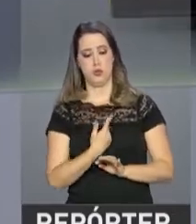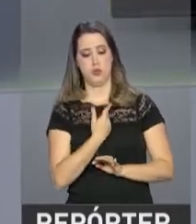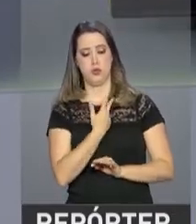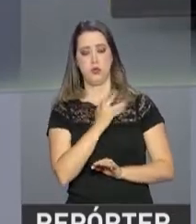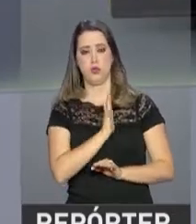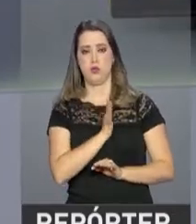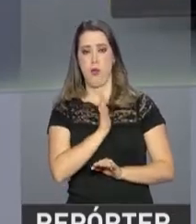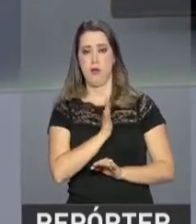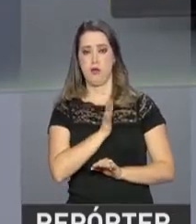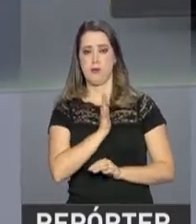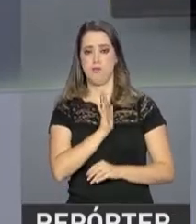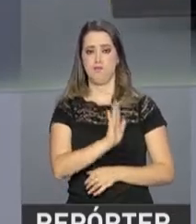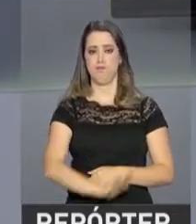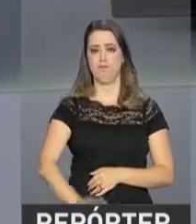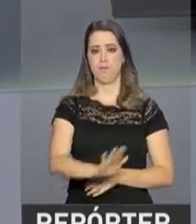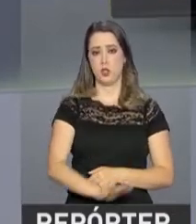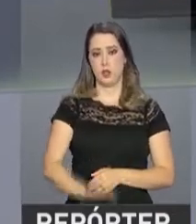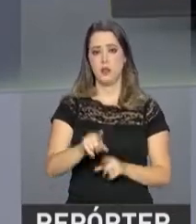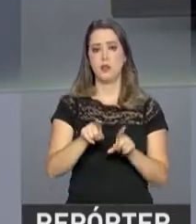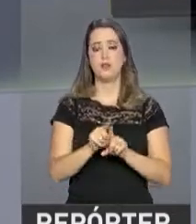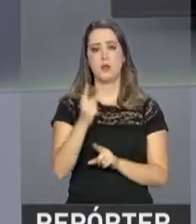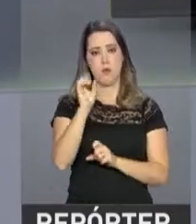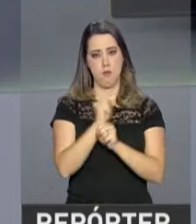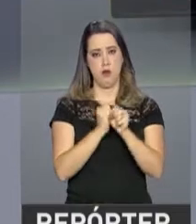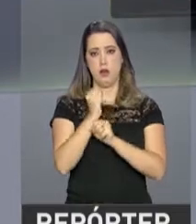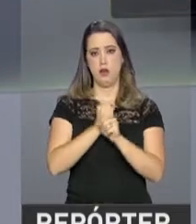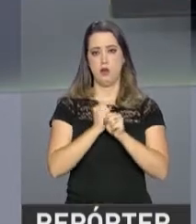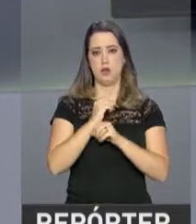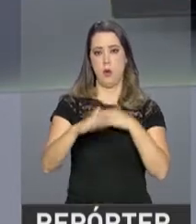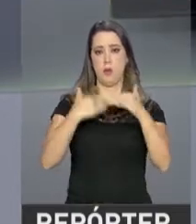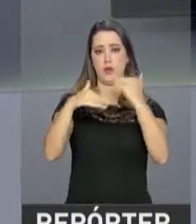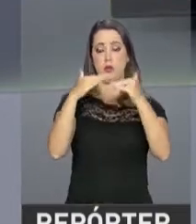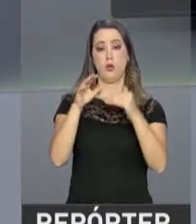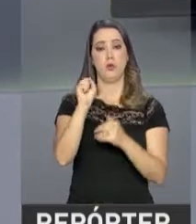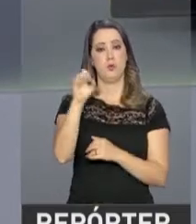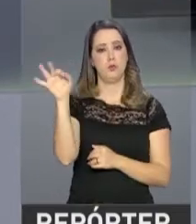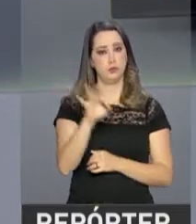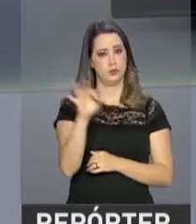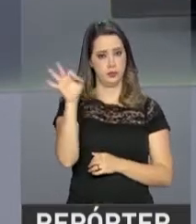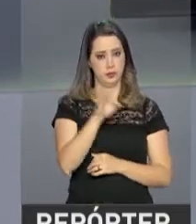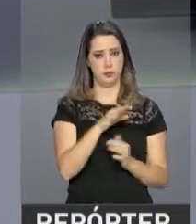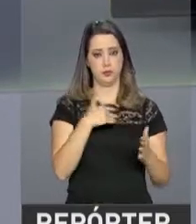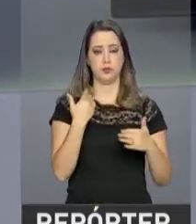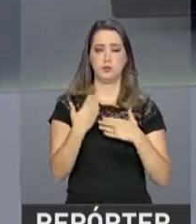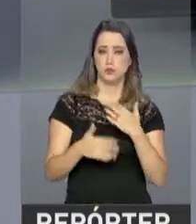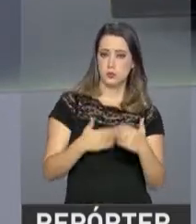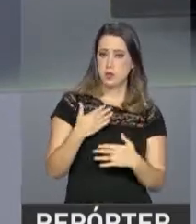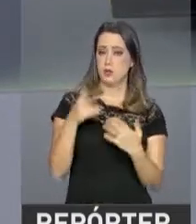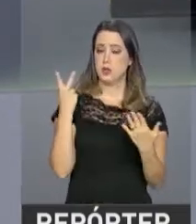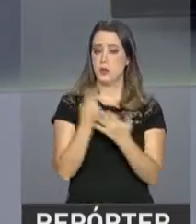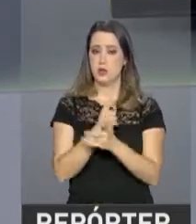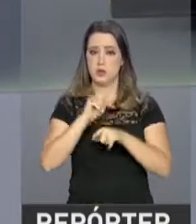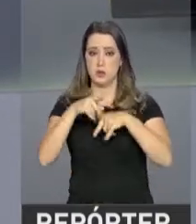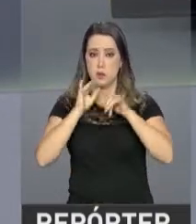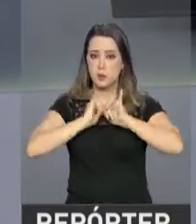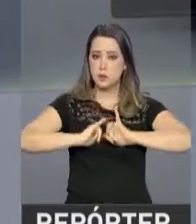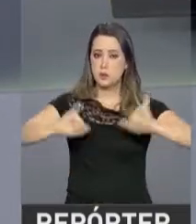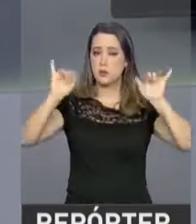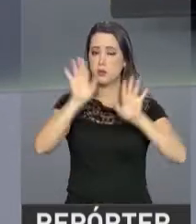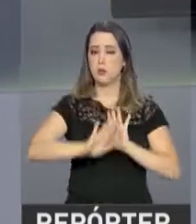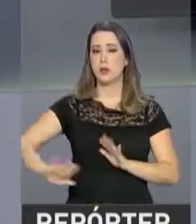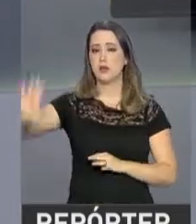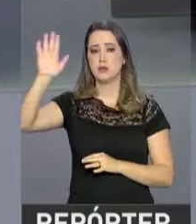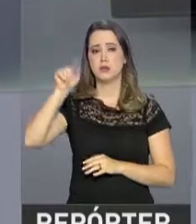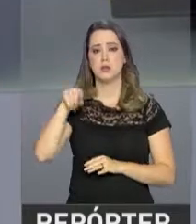Ministério da Saúde, em um ano, o número de intervenções aumentou 8%. Os avanços ocorreram após o lançamento do